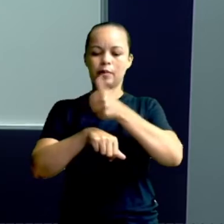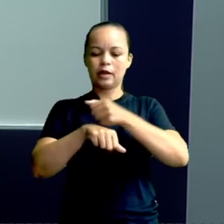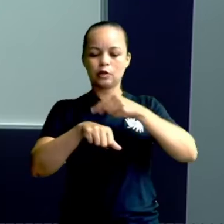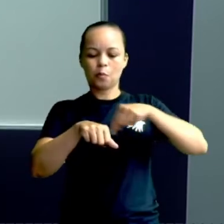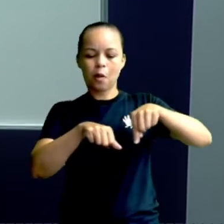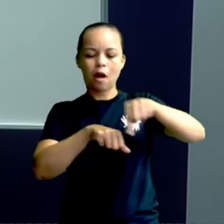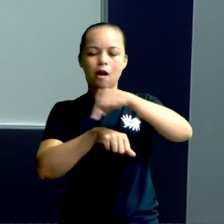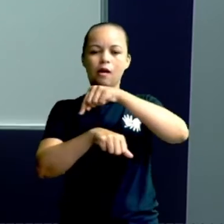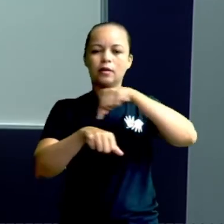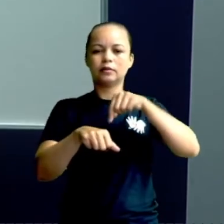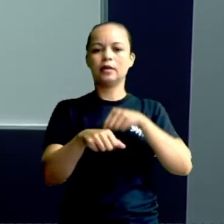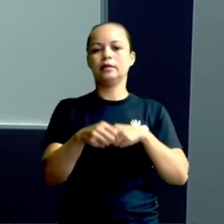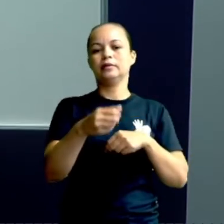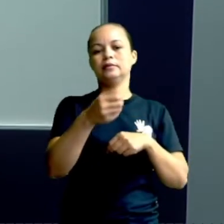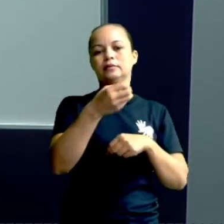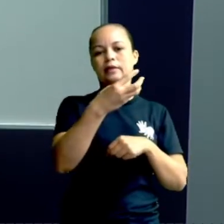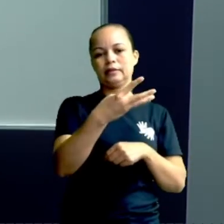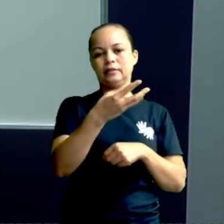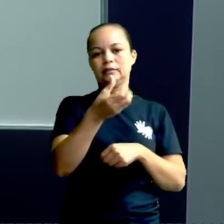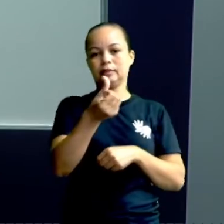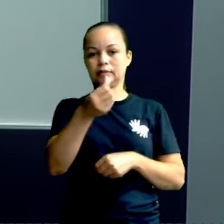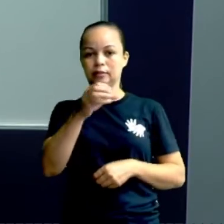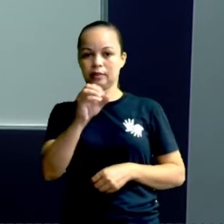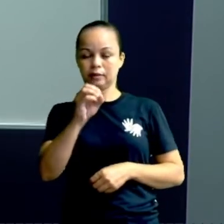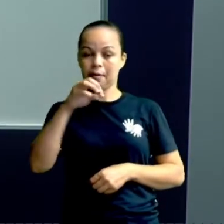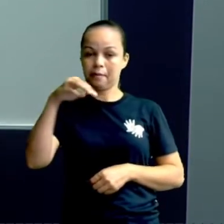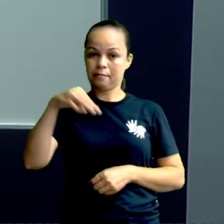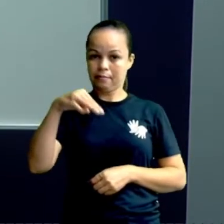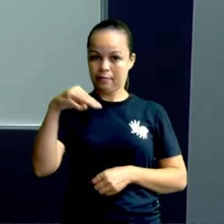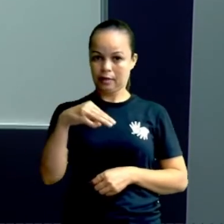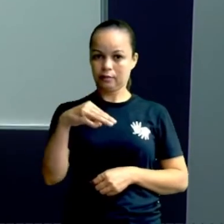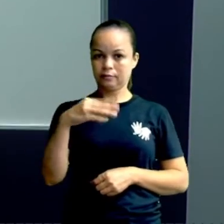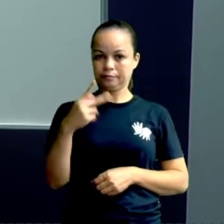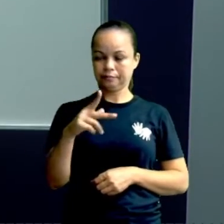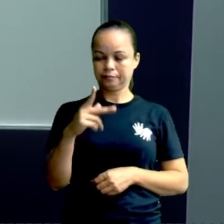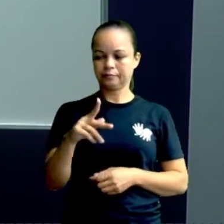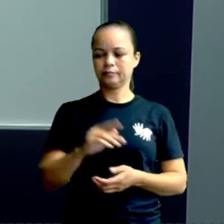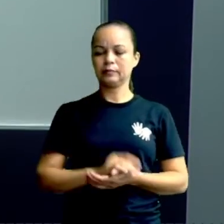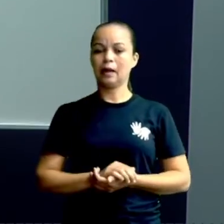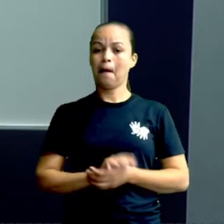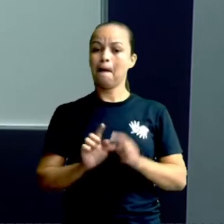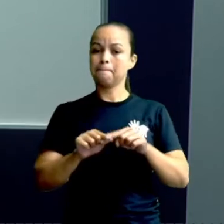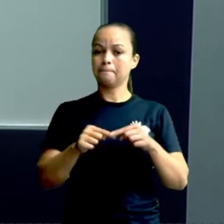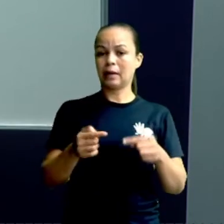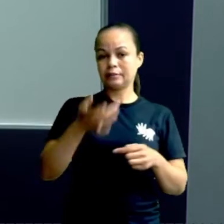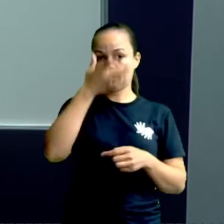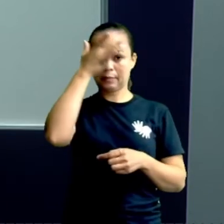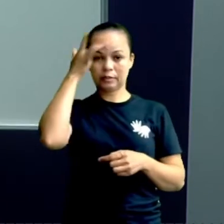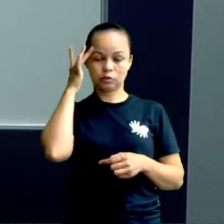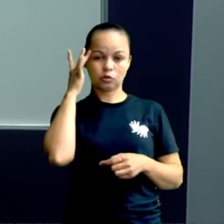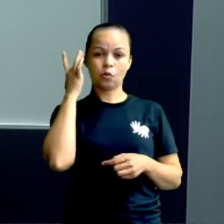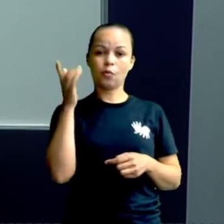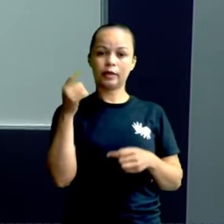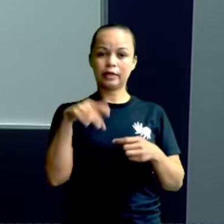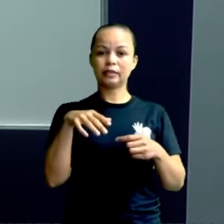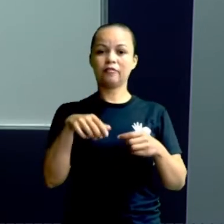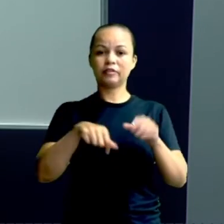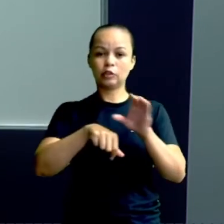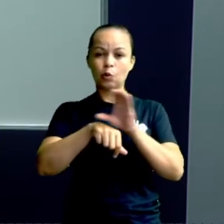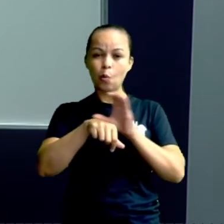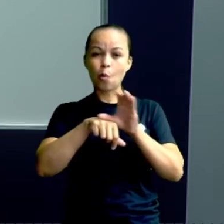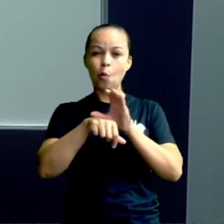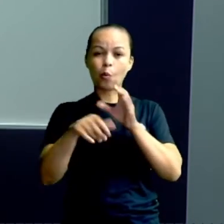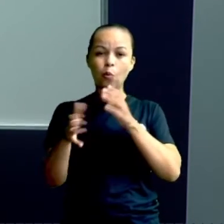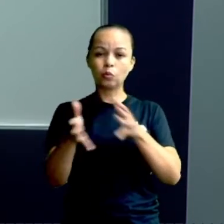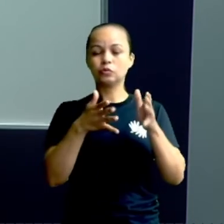é 360 metros. Agora, a pessoa que estava fazendo esse concurso lá da PM,